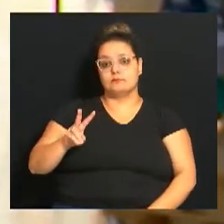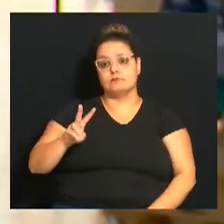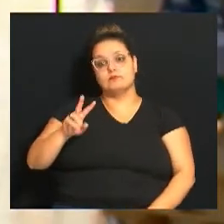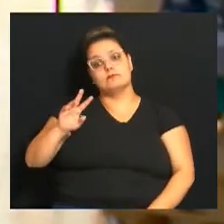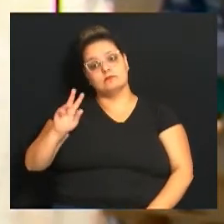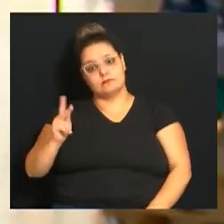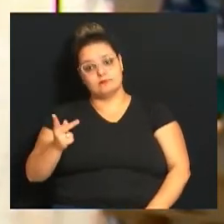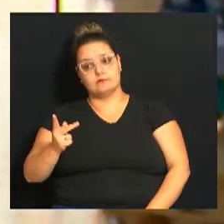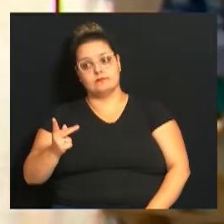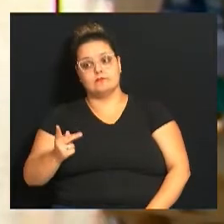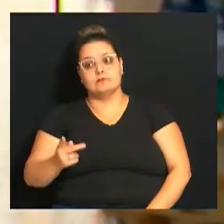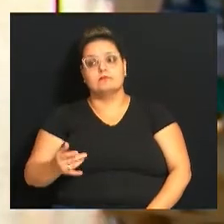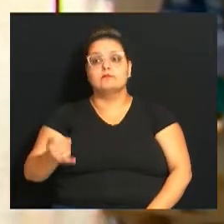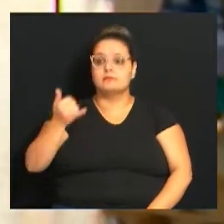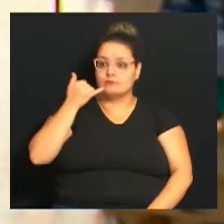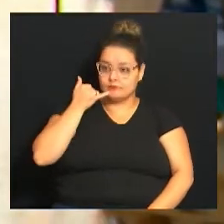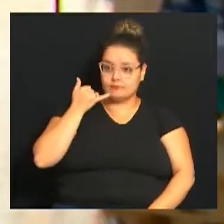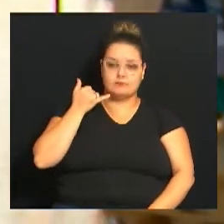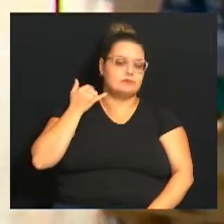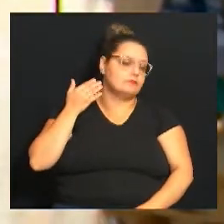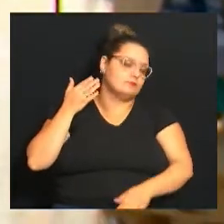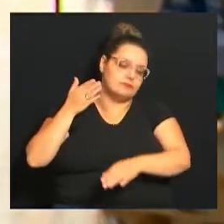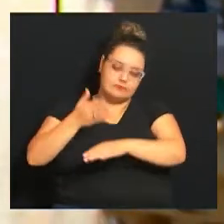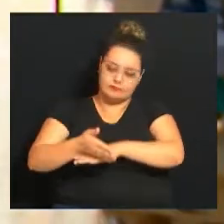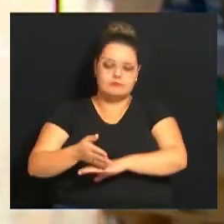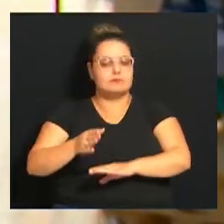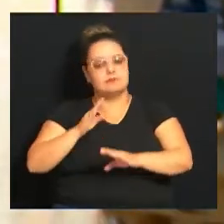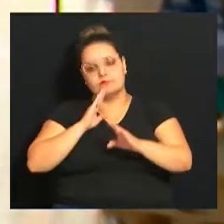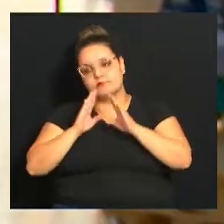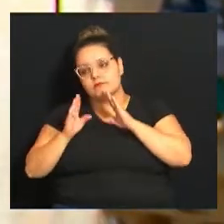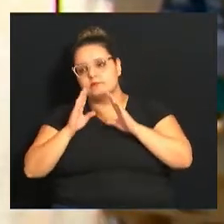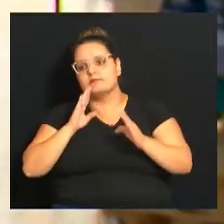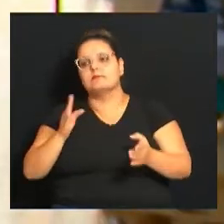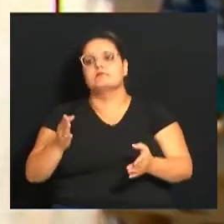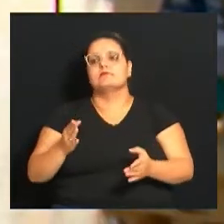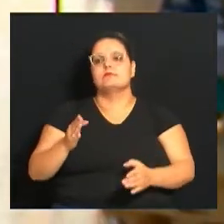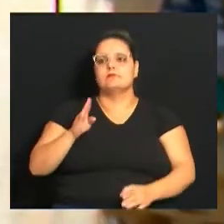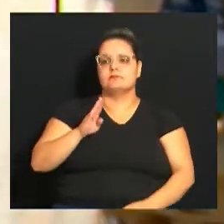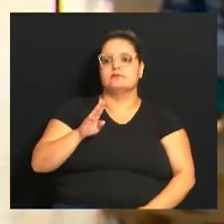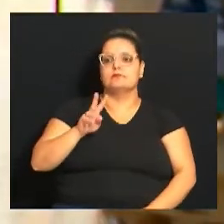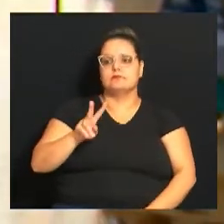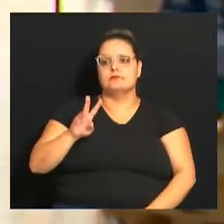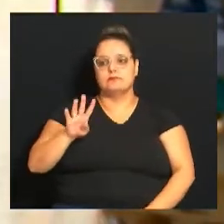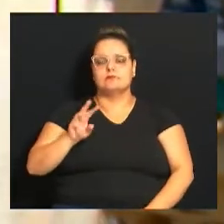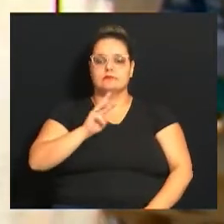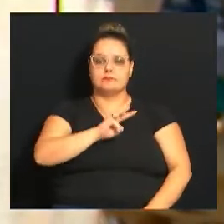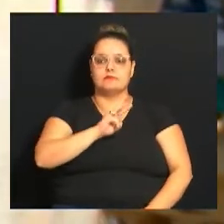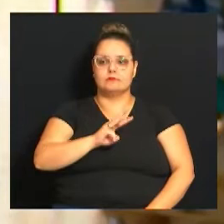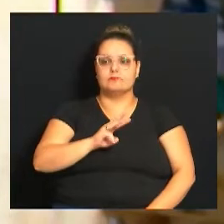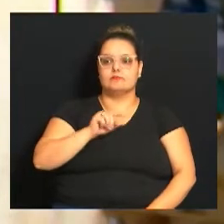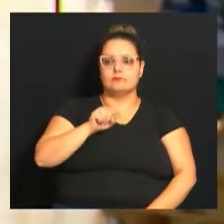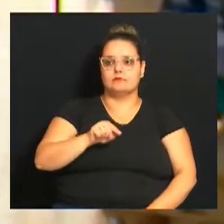para a gente, entrar na nossa página da BVH, que é